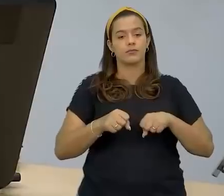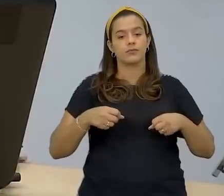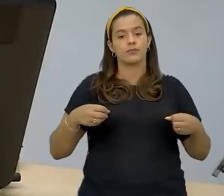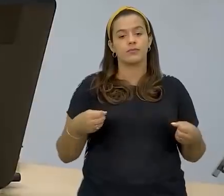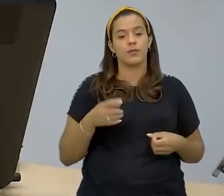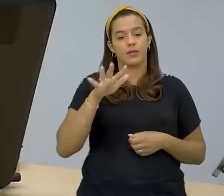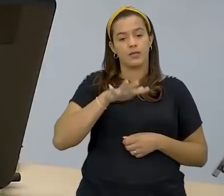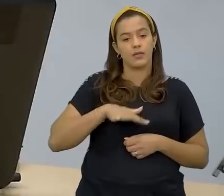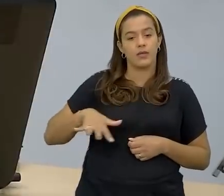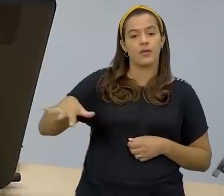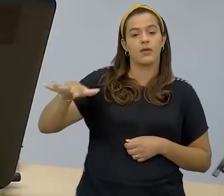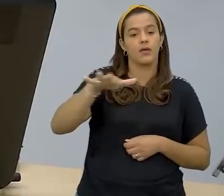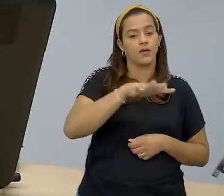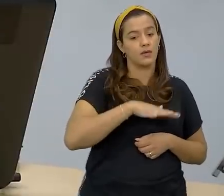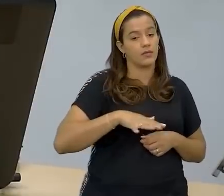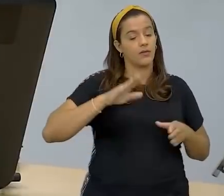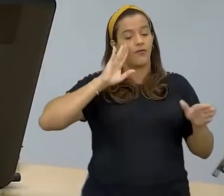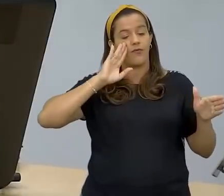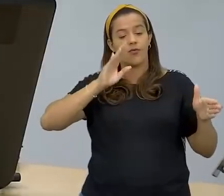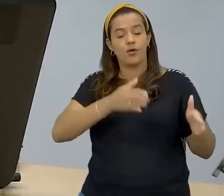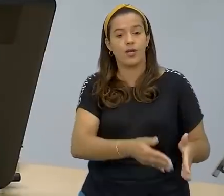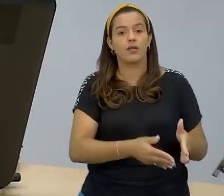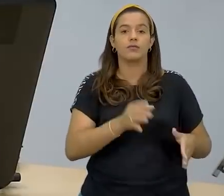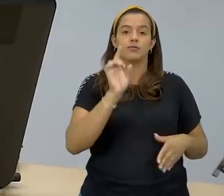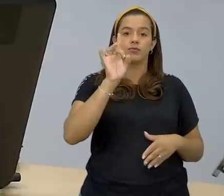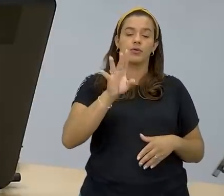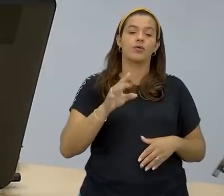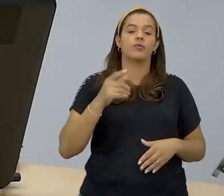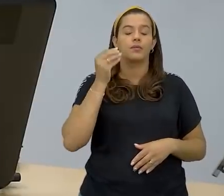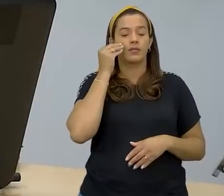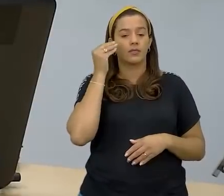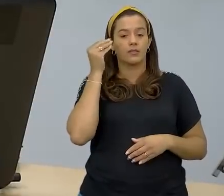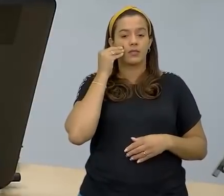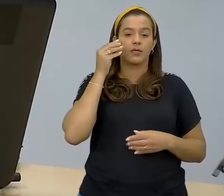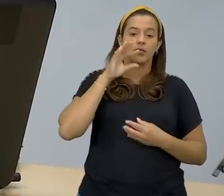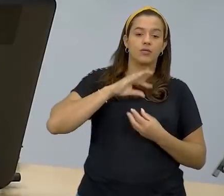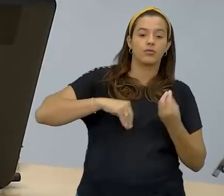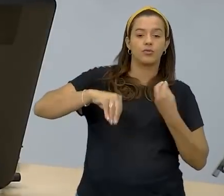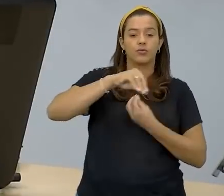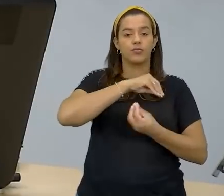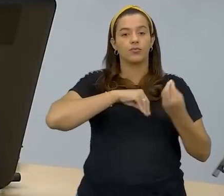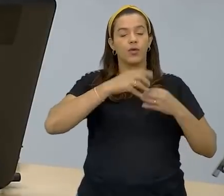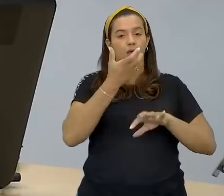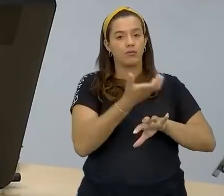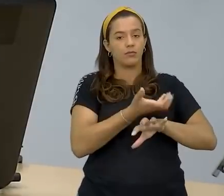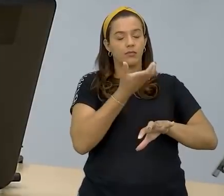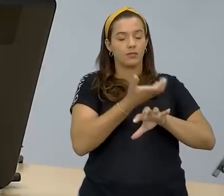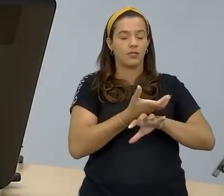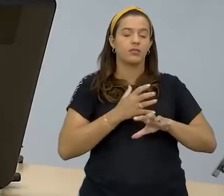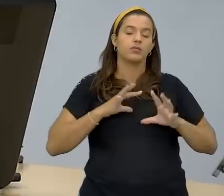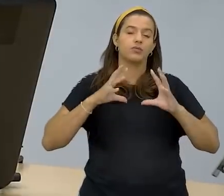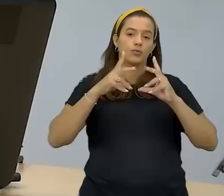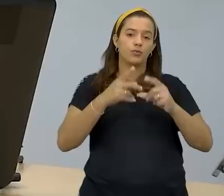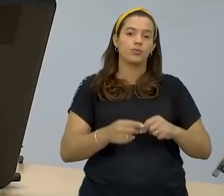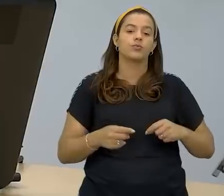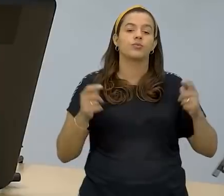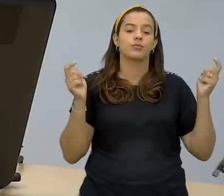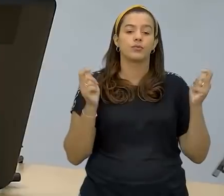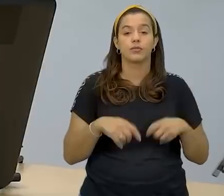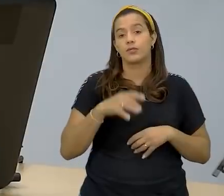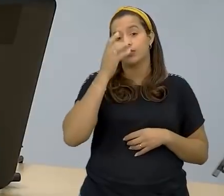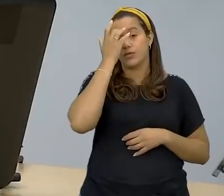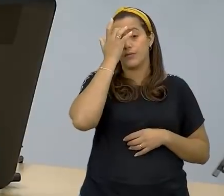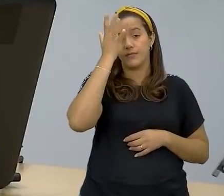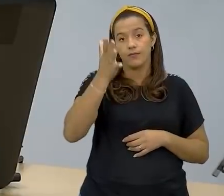da área, né, não é específica por componente, tentar aí relacionar todos os componentes de uma maneira aí que seja